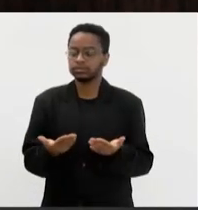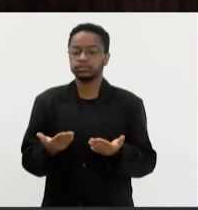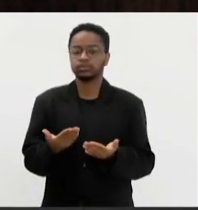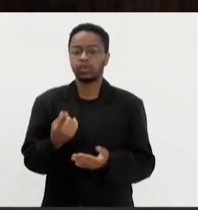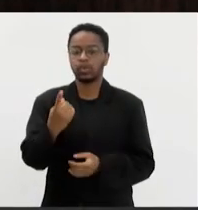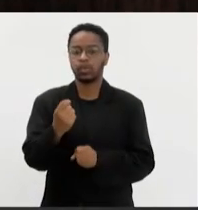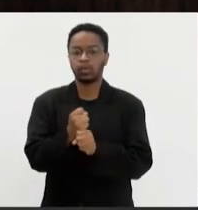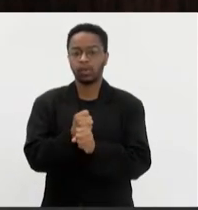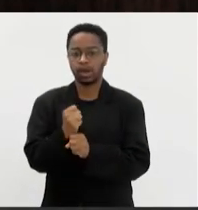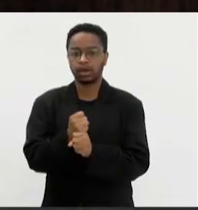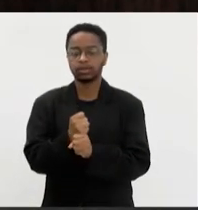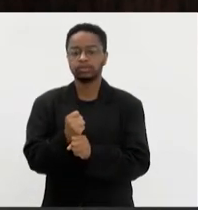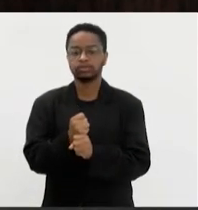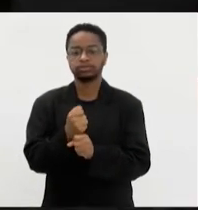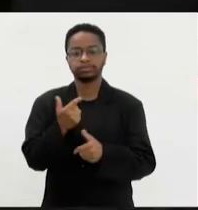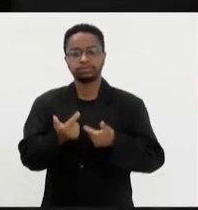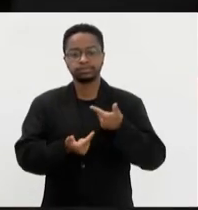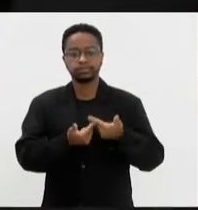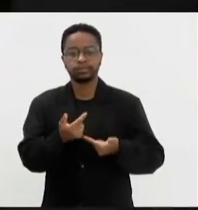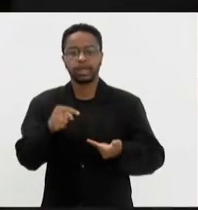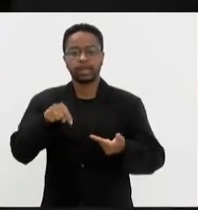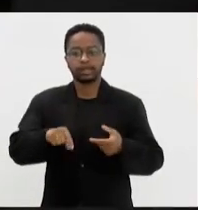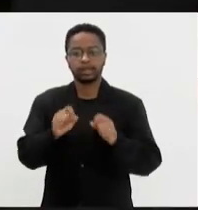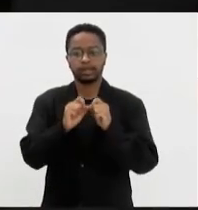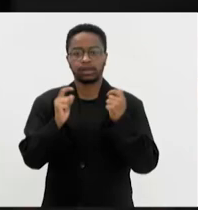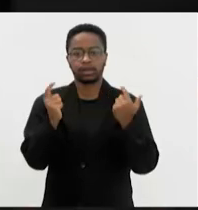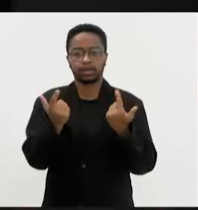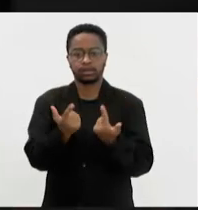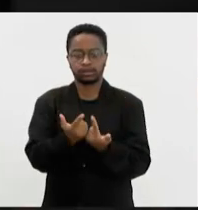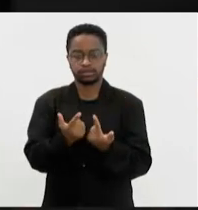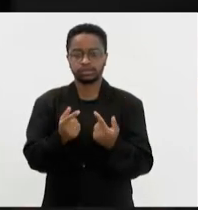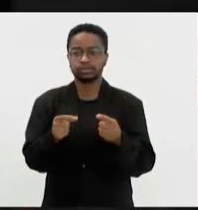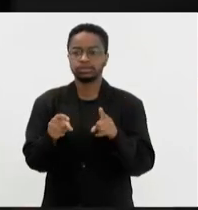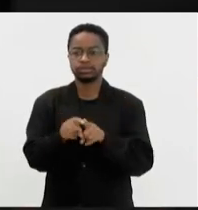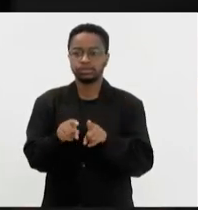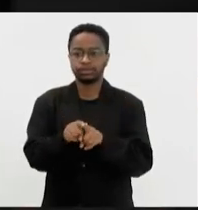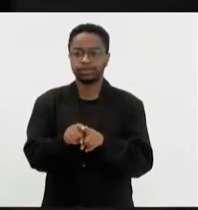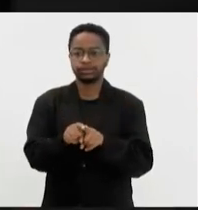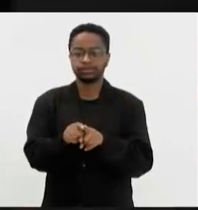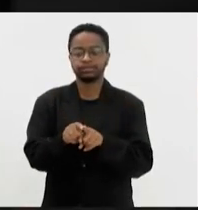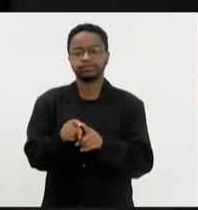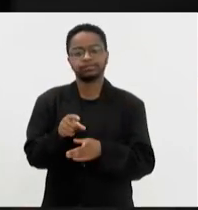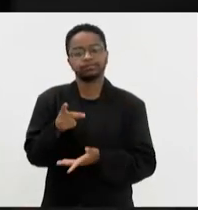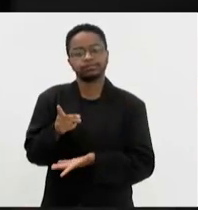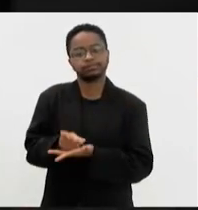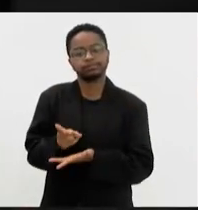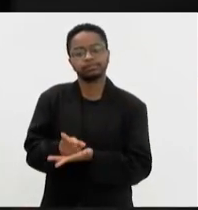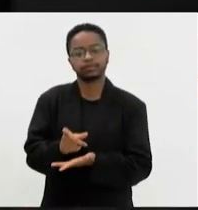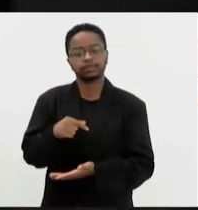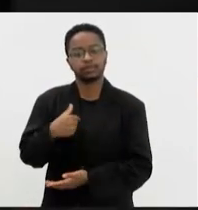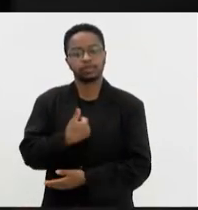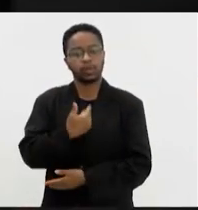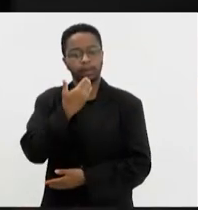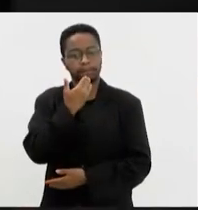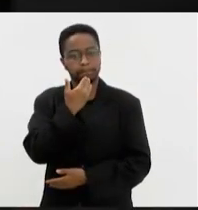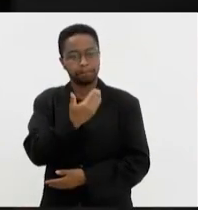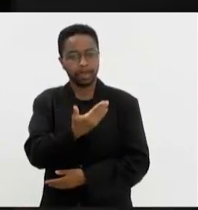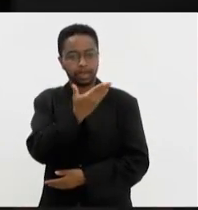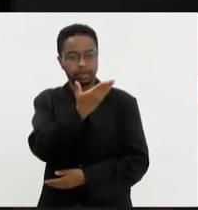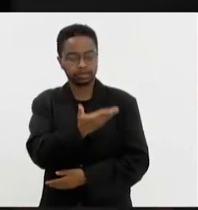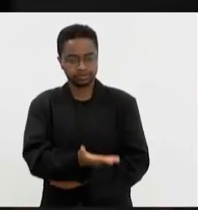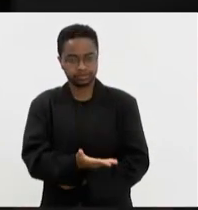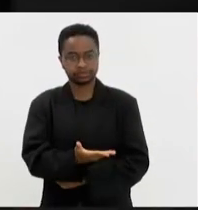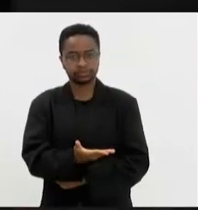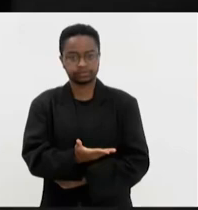ano à frente dos trabalhos legislativos aqui dessa casa e todas as vezes que a gente solicita a vossa